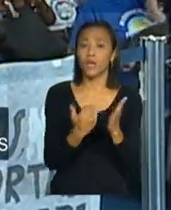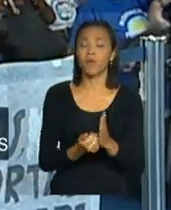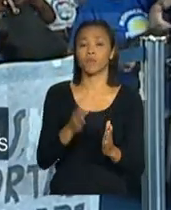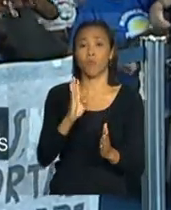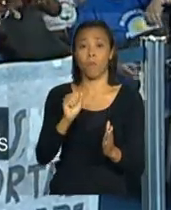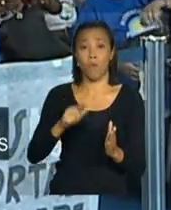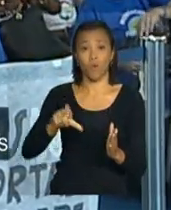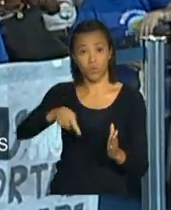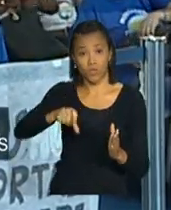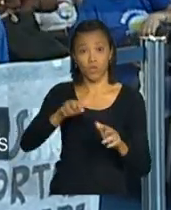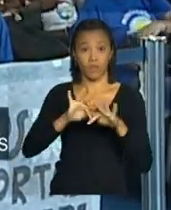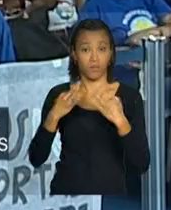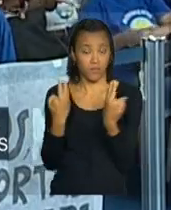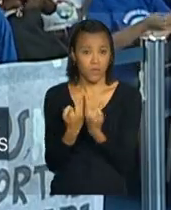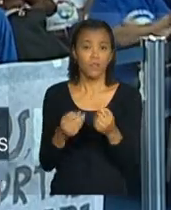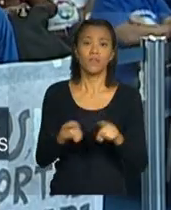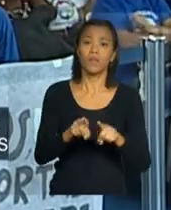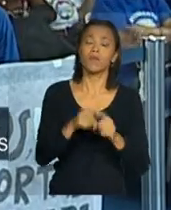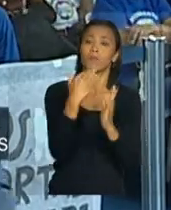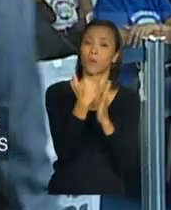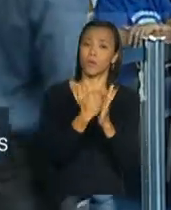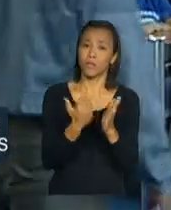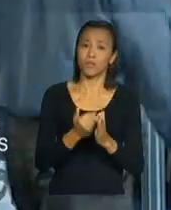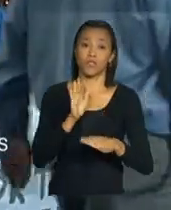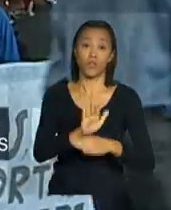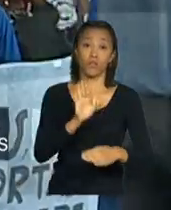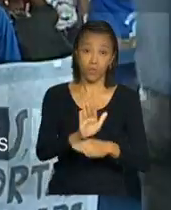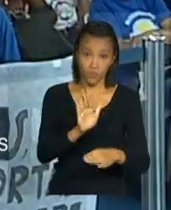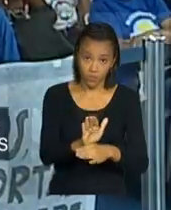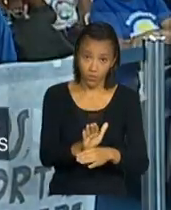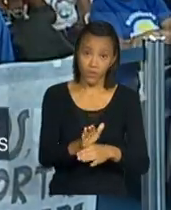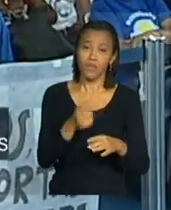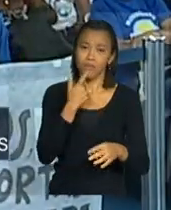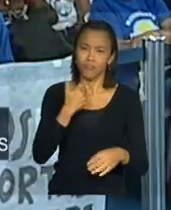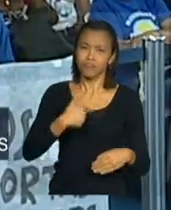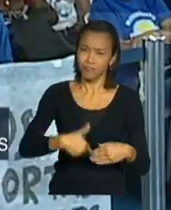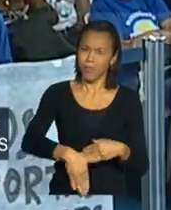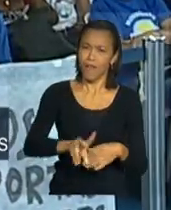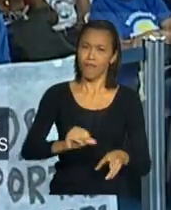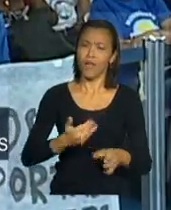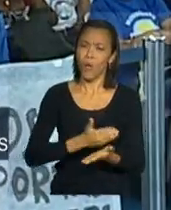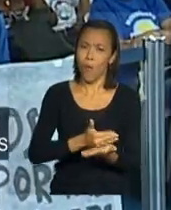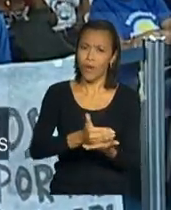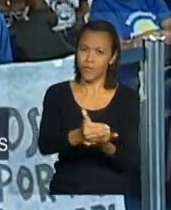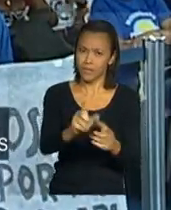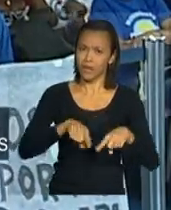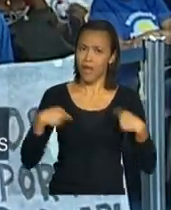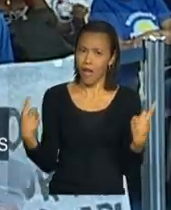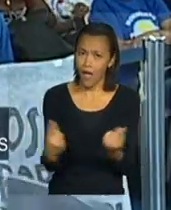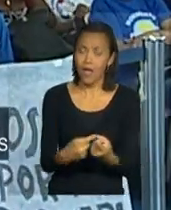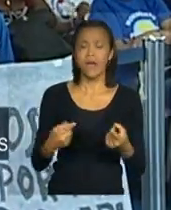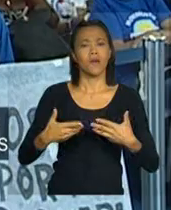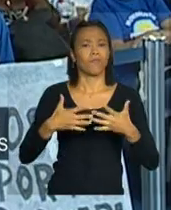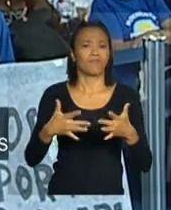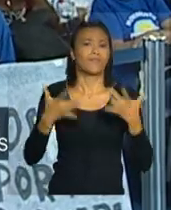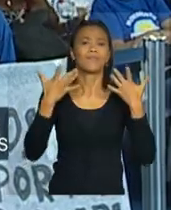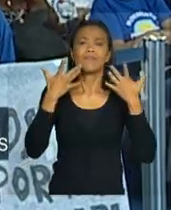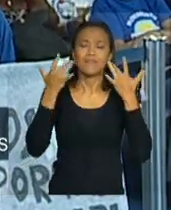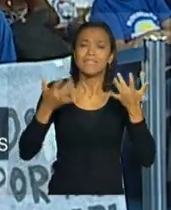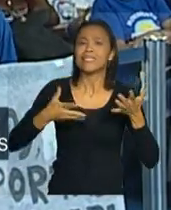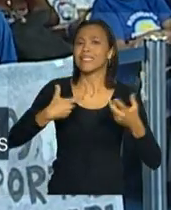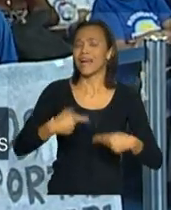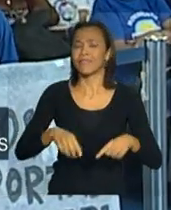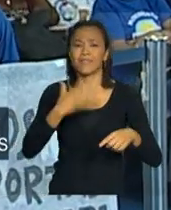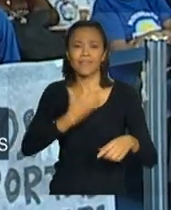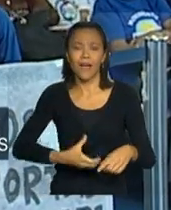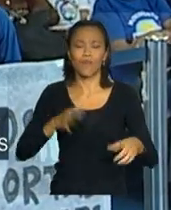Família programas também de assistência então daqui a pouco vai começar esse evento aqui com uma apresentação de Natal e